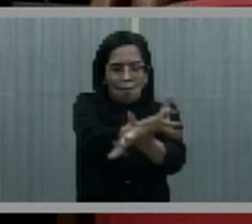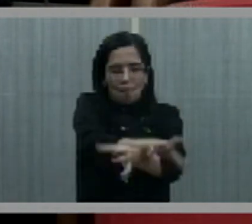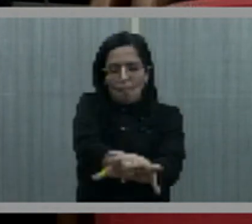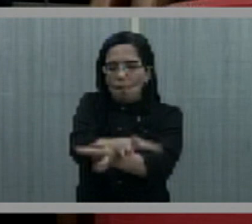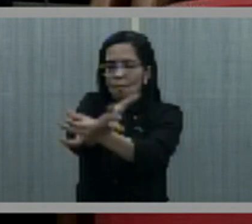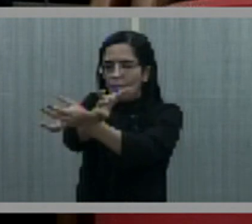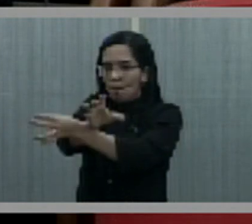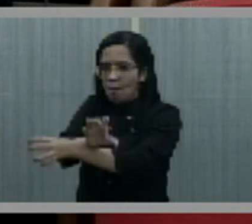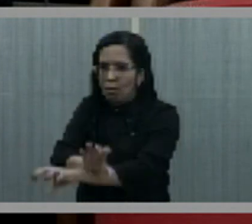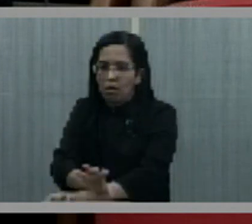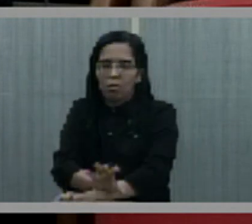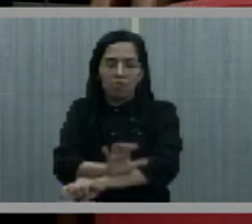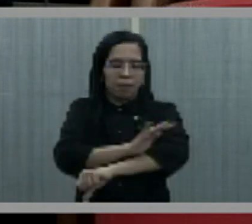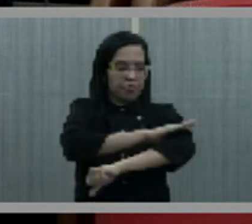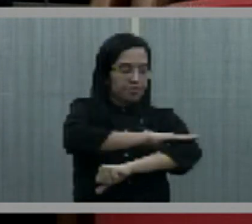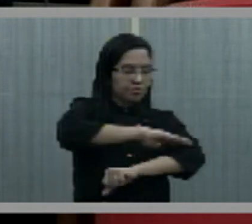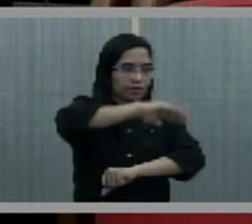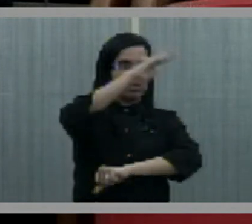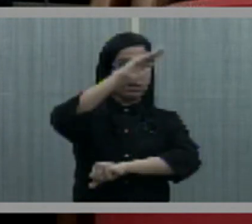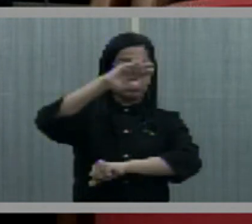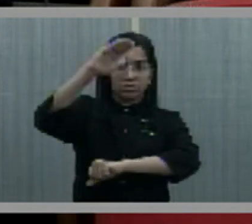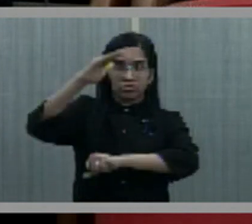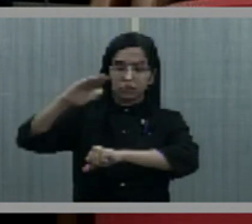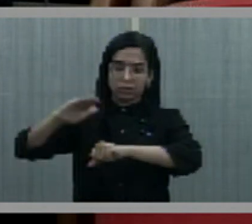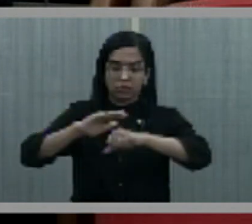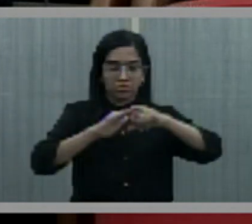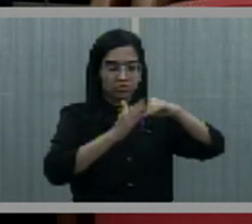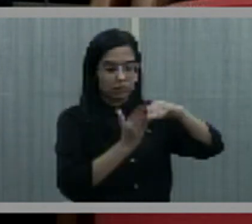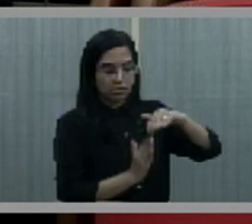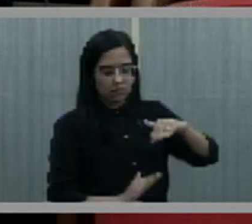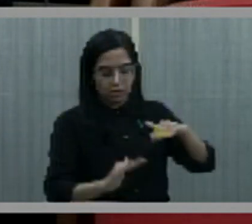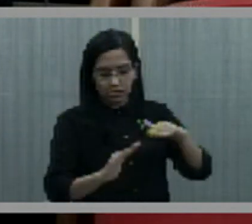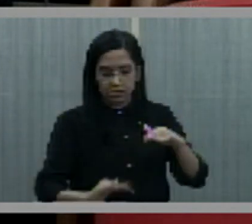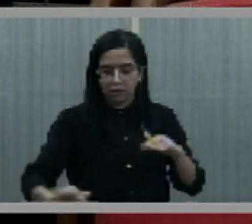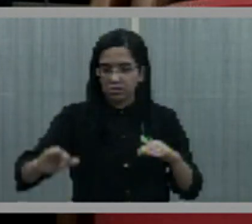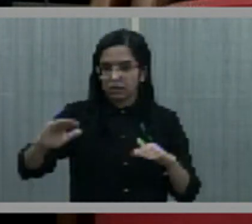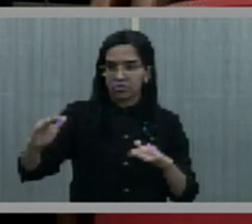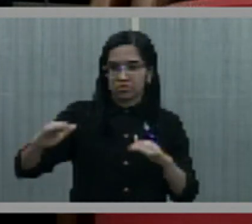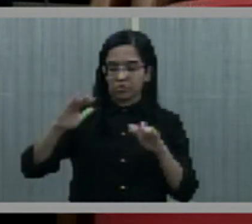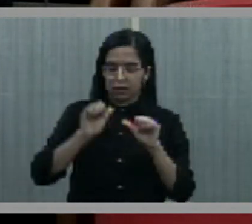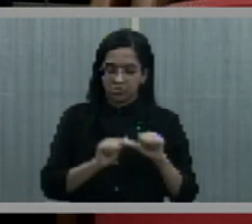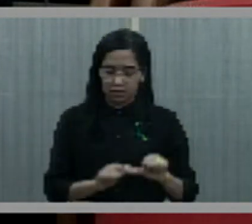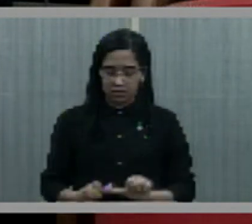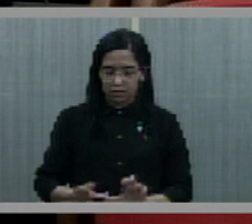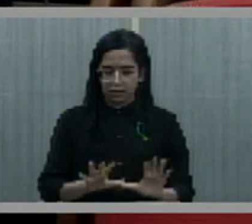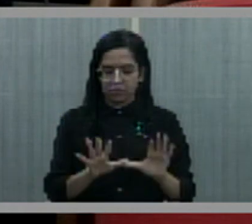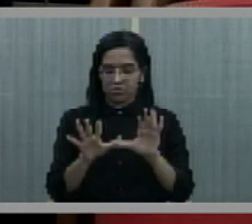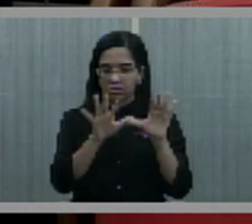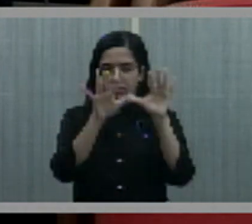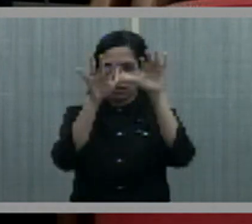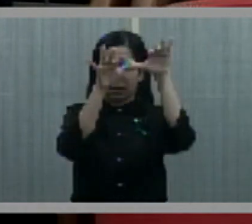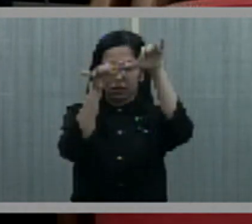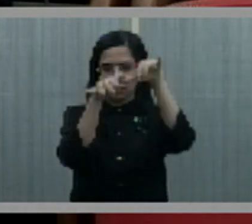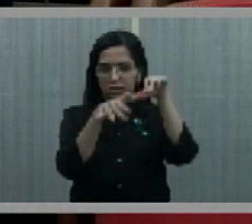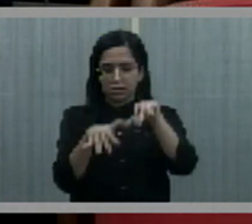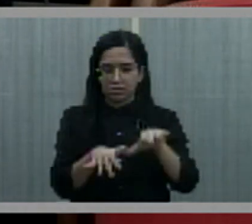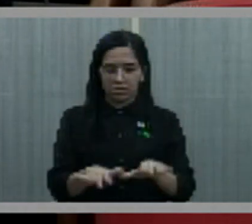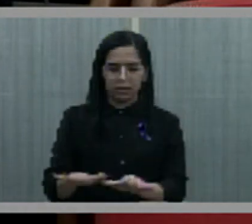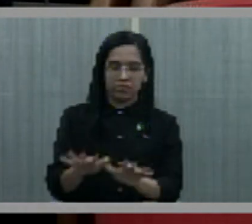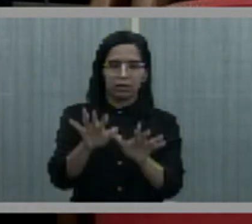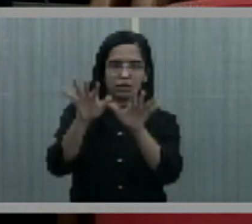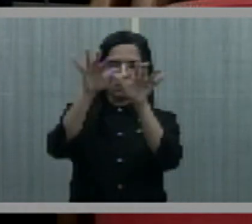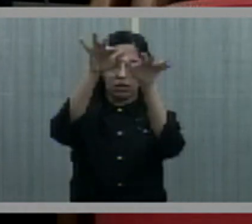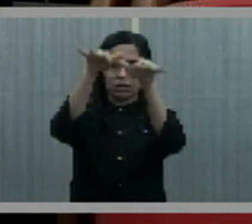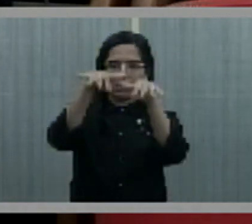espalhem pelo sertão e levem pelas quebradas,